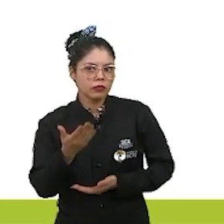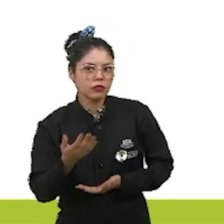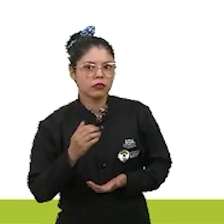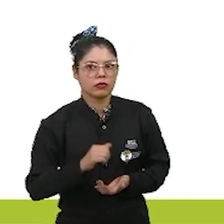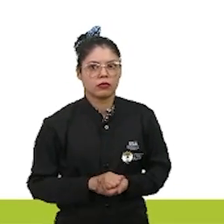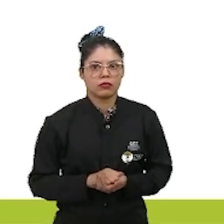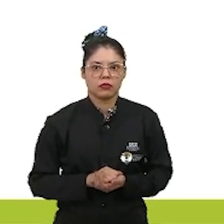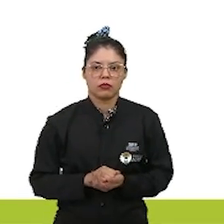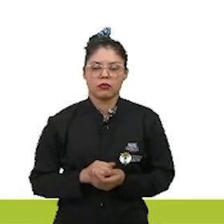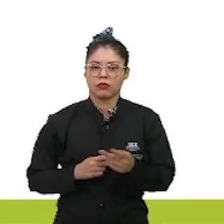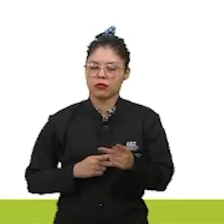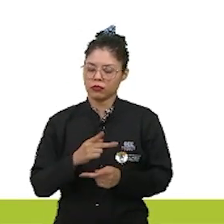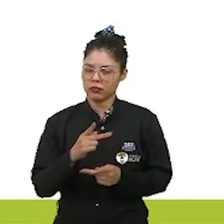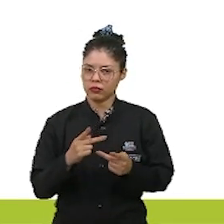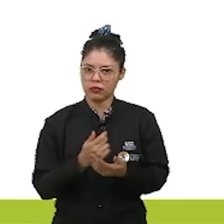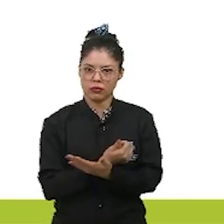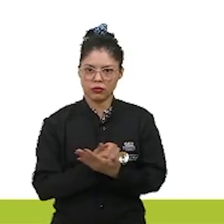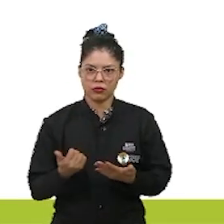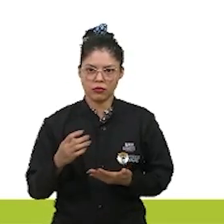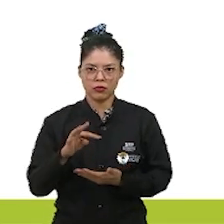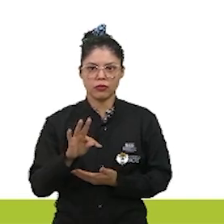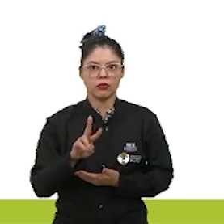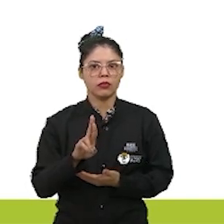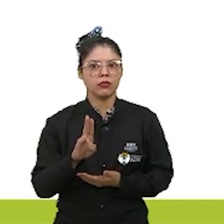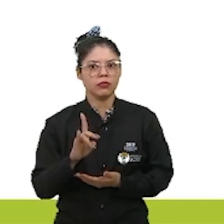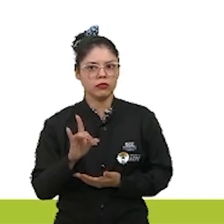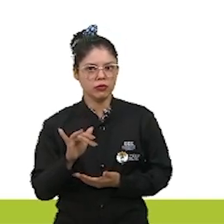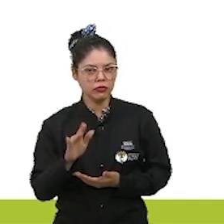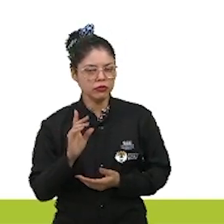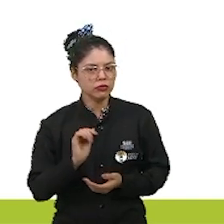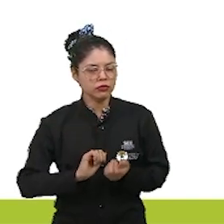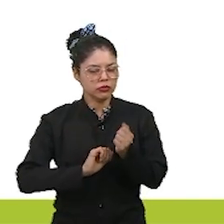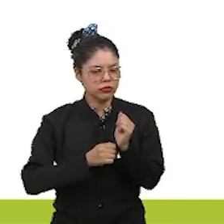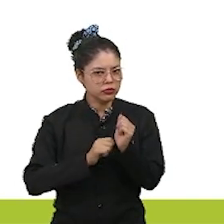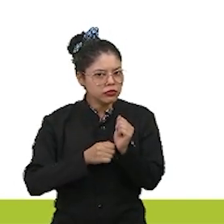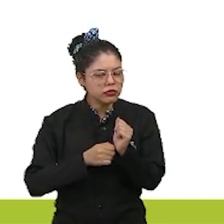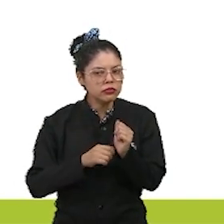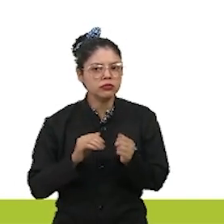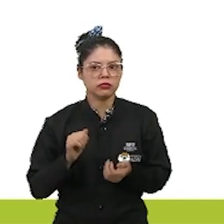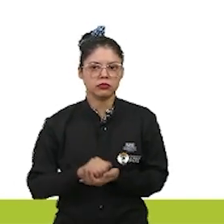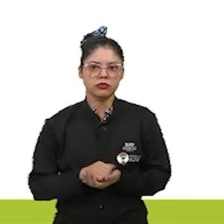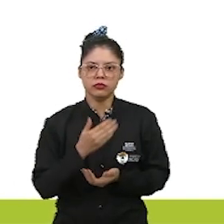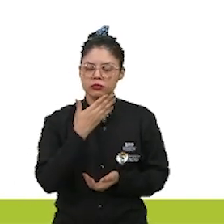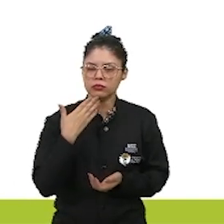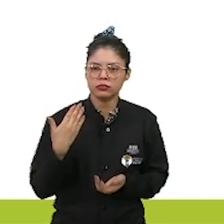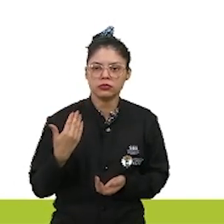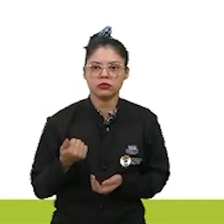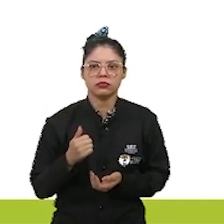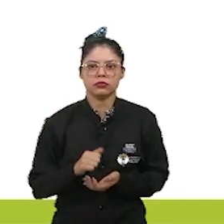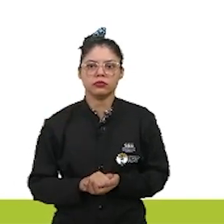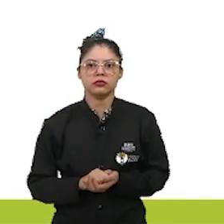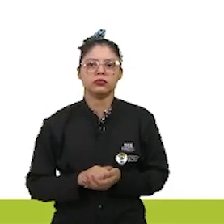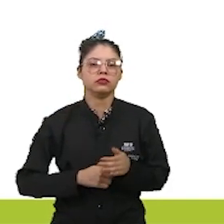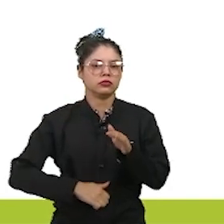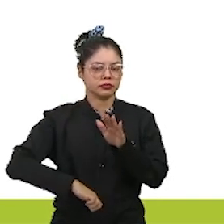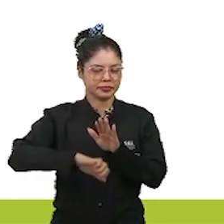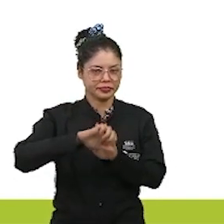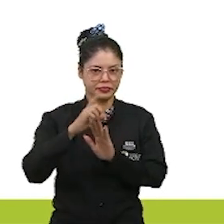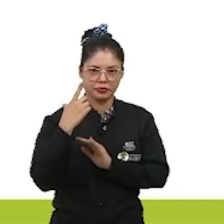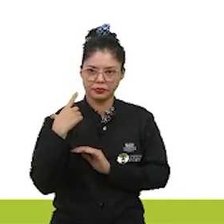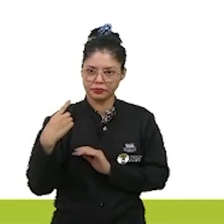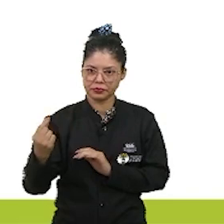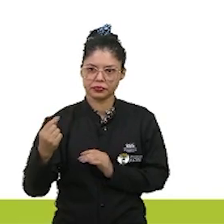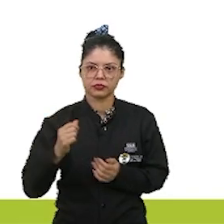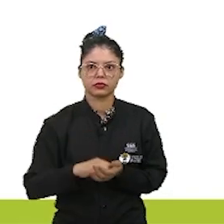o plano de ação com a Turquia é a chave para enfrentar a crise de